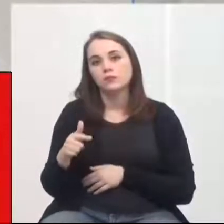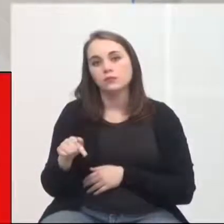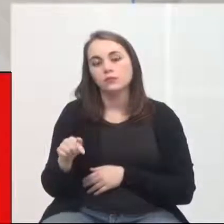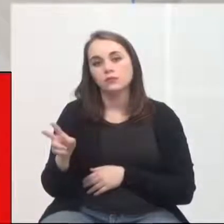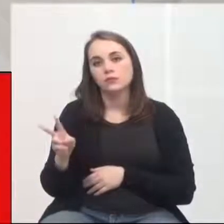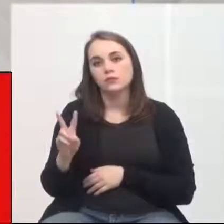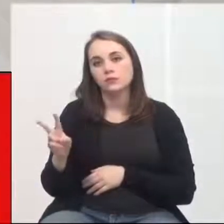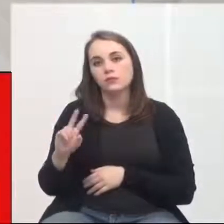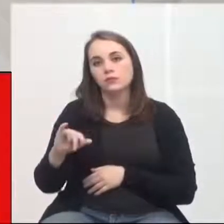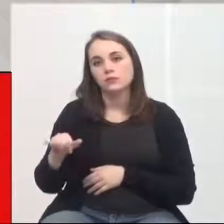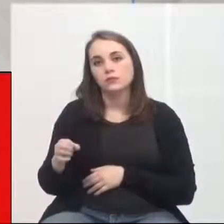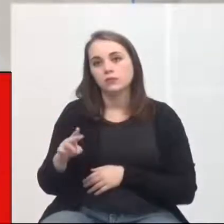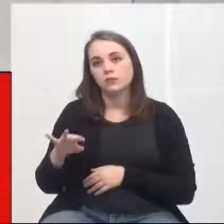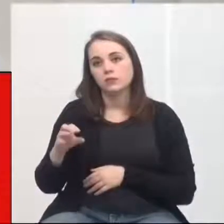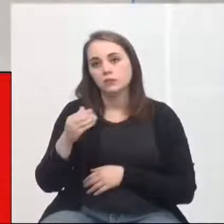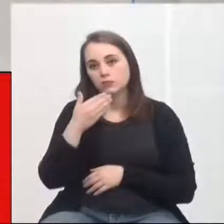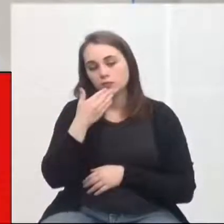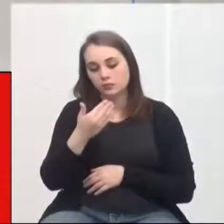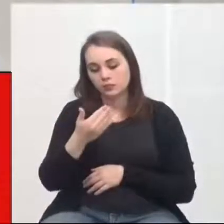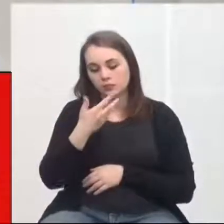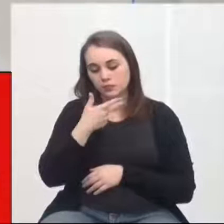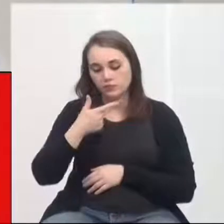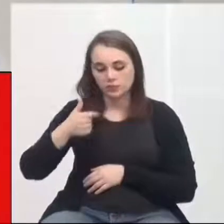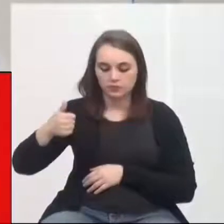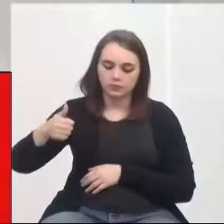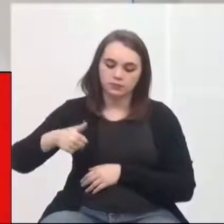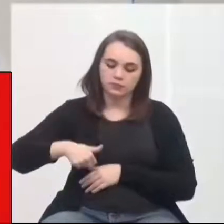1237-2021, autor vereador Júlio Kaminski, repintura da faixa de